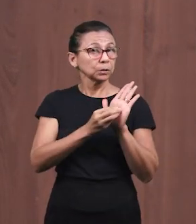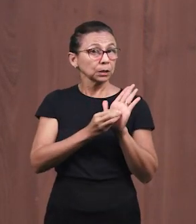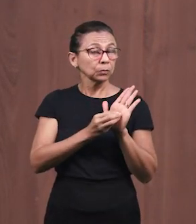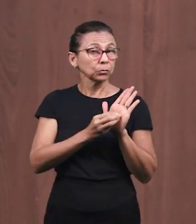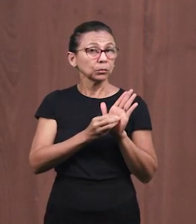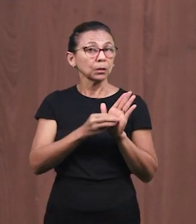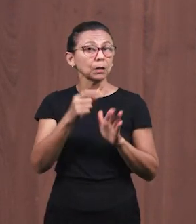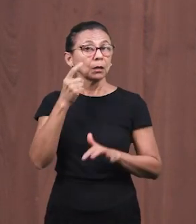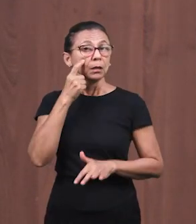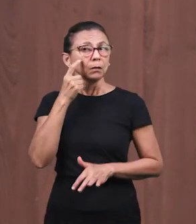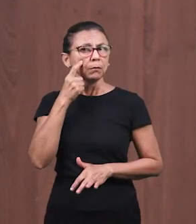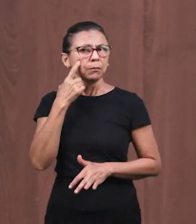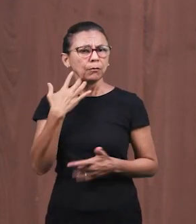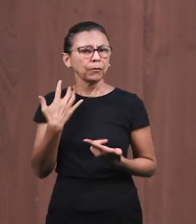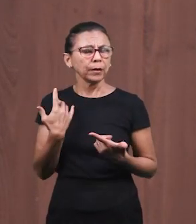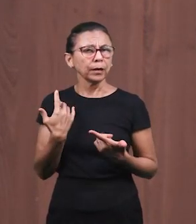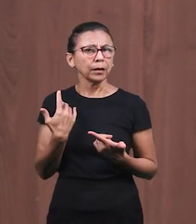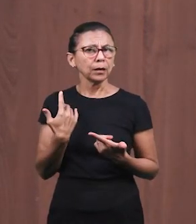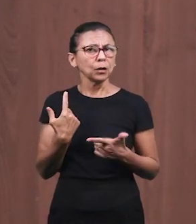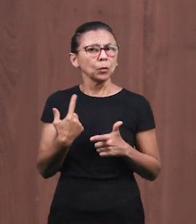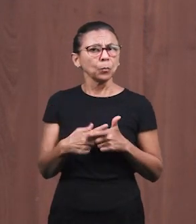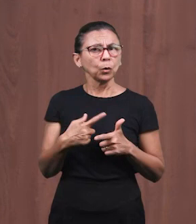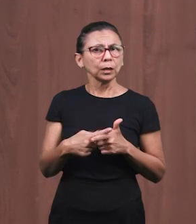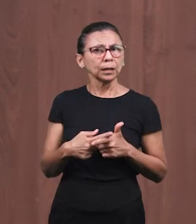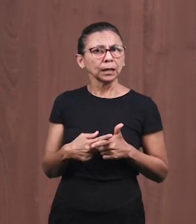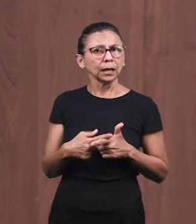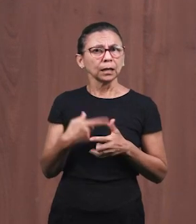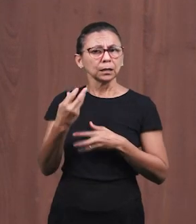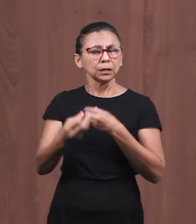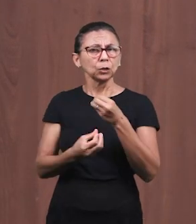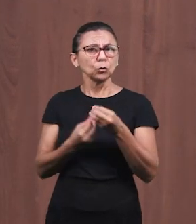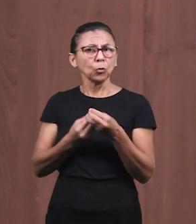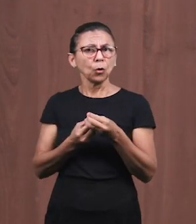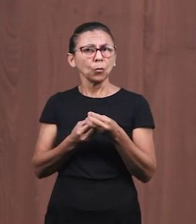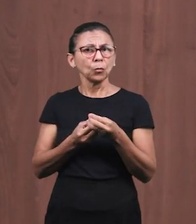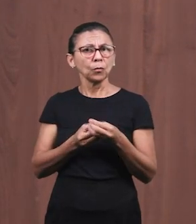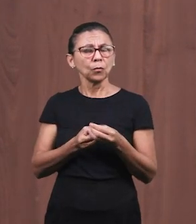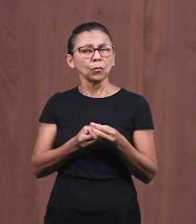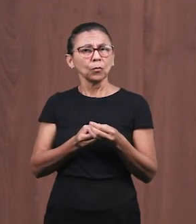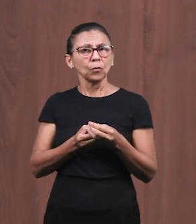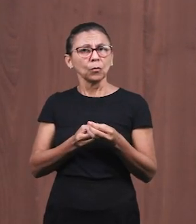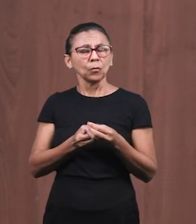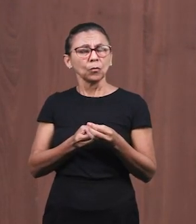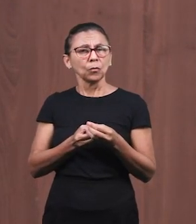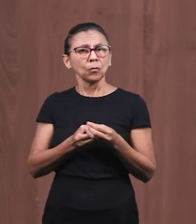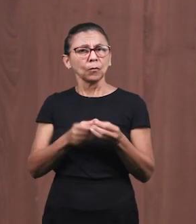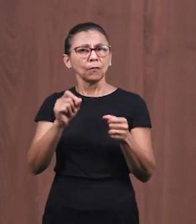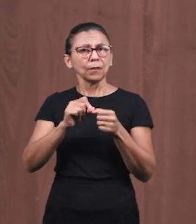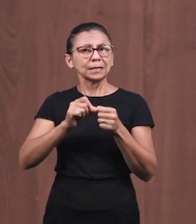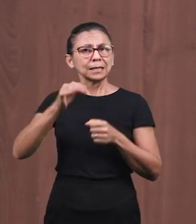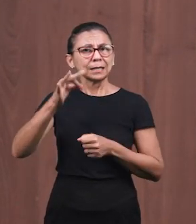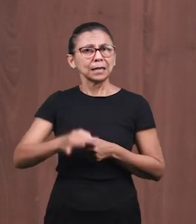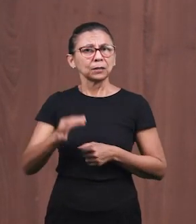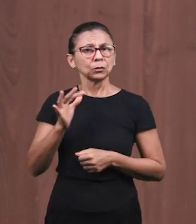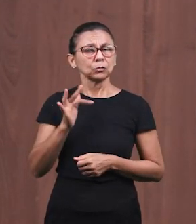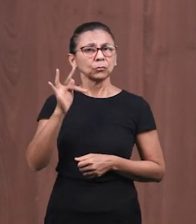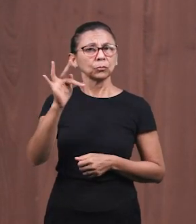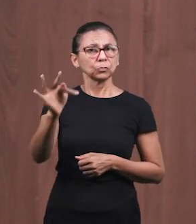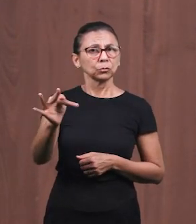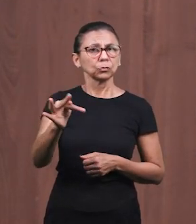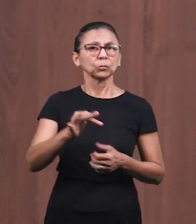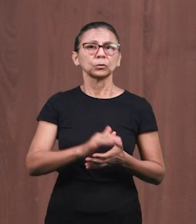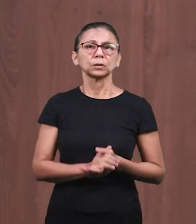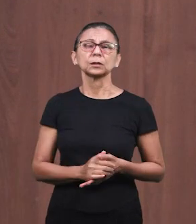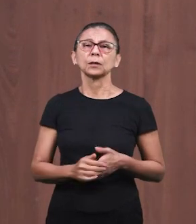Saber onde e por que errou é essencial para o acerto futuro. Este exercício de resolver questões